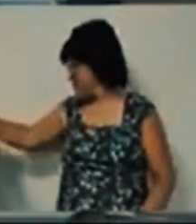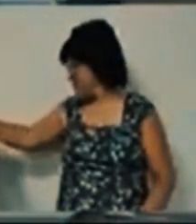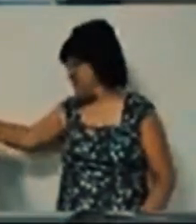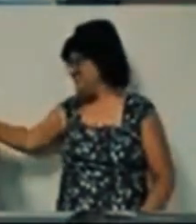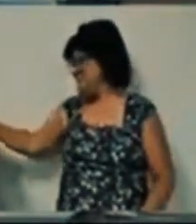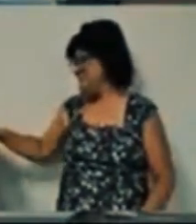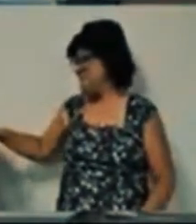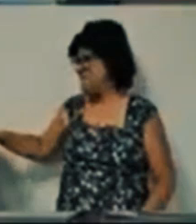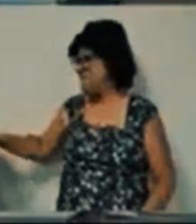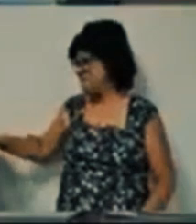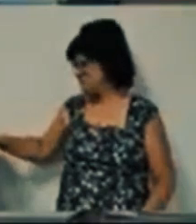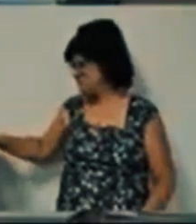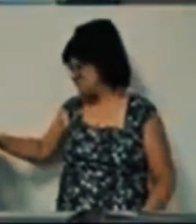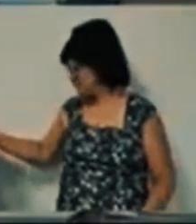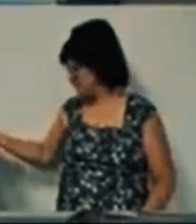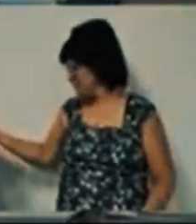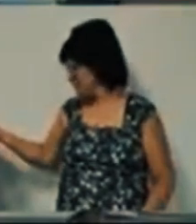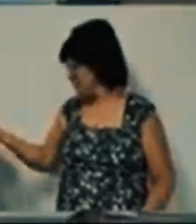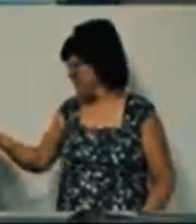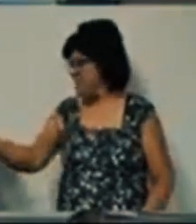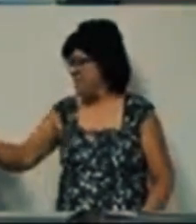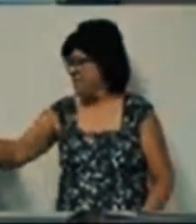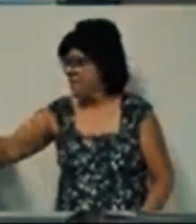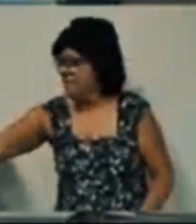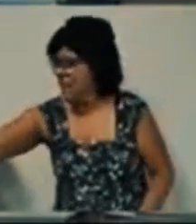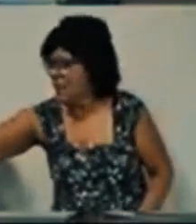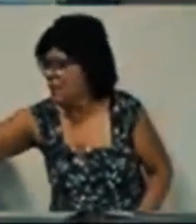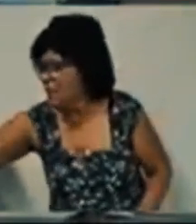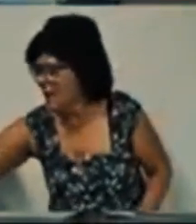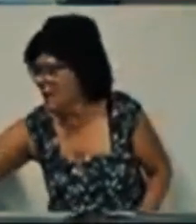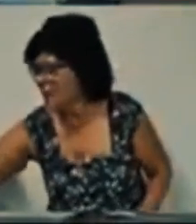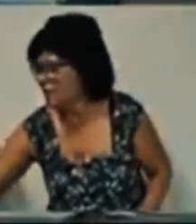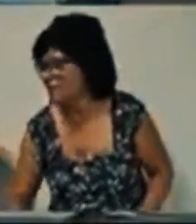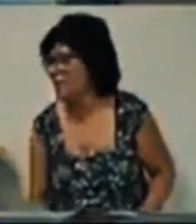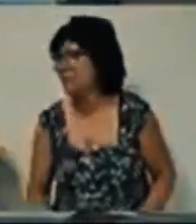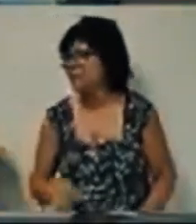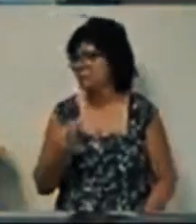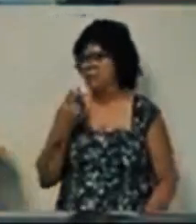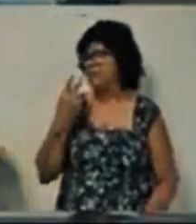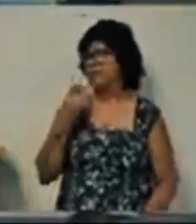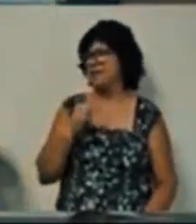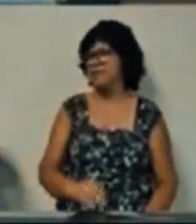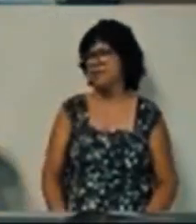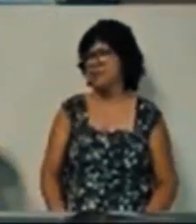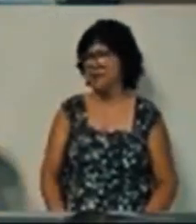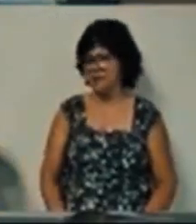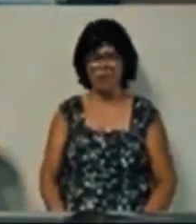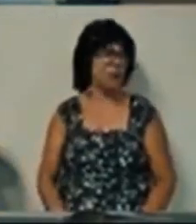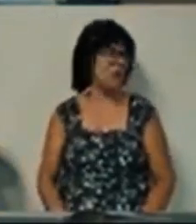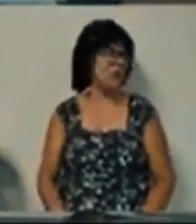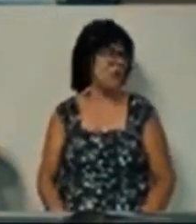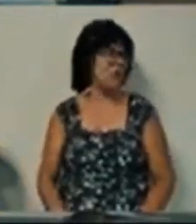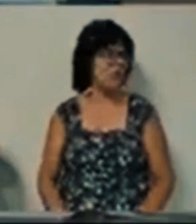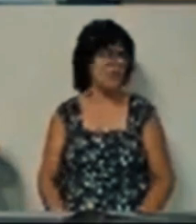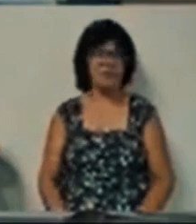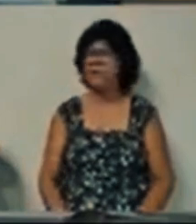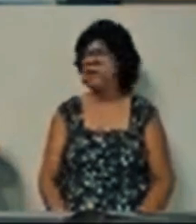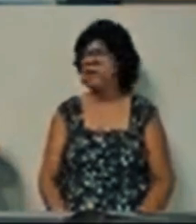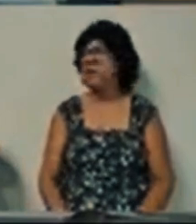para a glória do nome do Senhor Jesus. Eu estou emocionado, amados irmãos, em ver que esta igreja